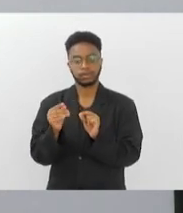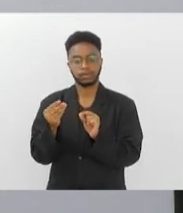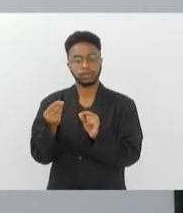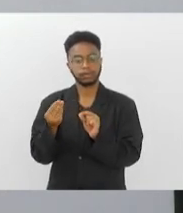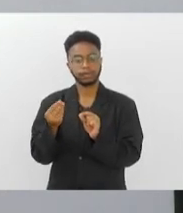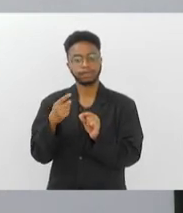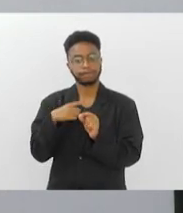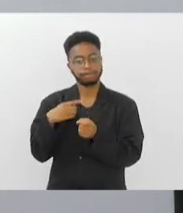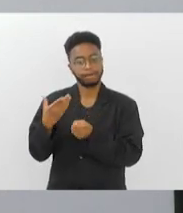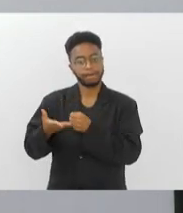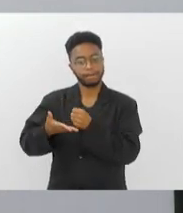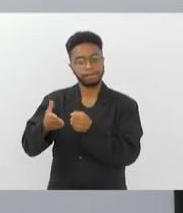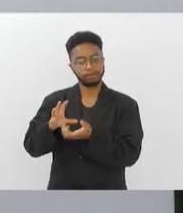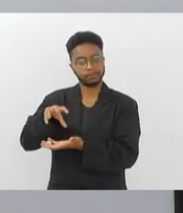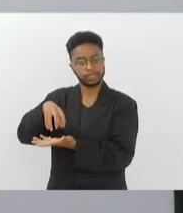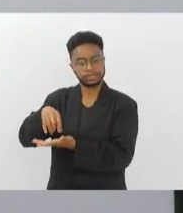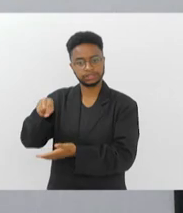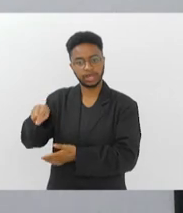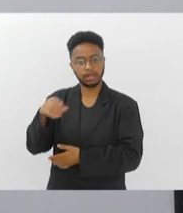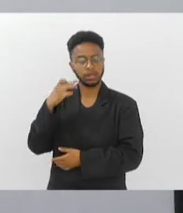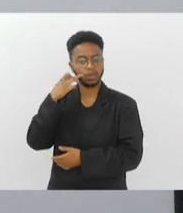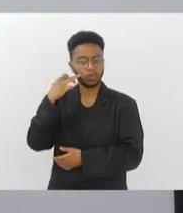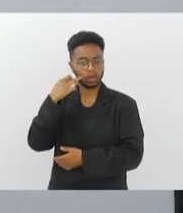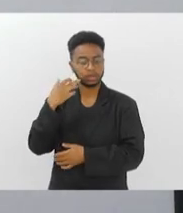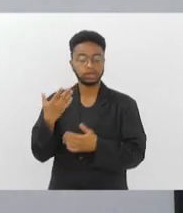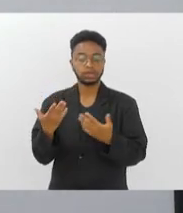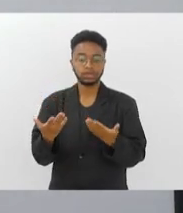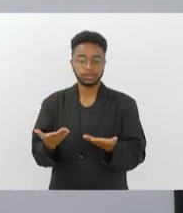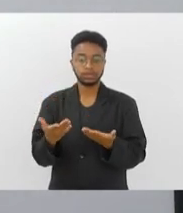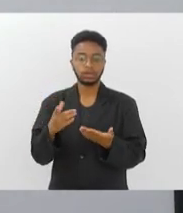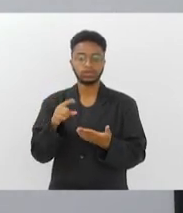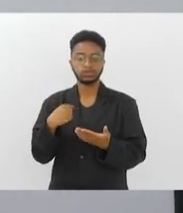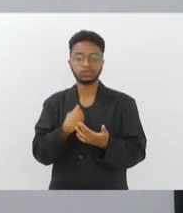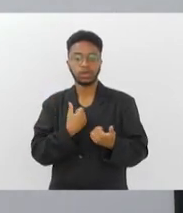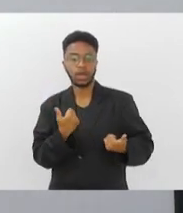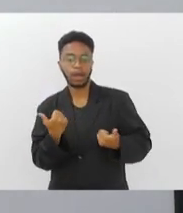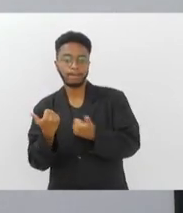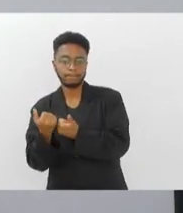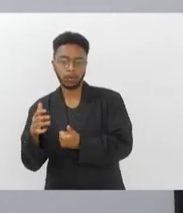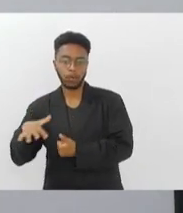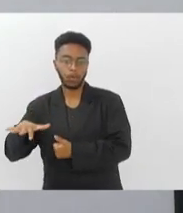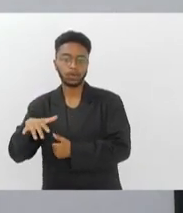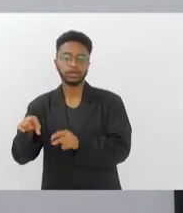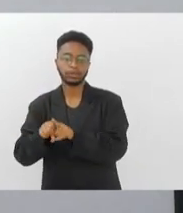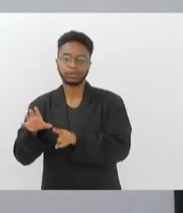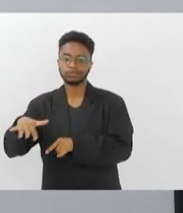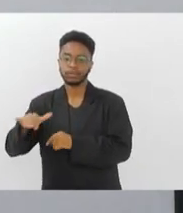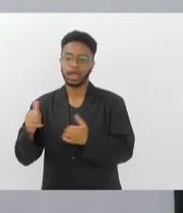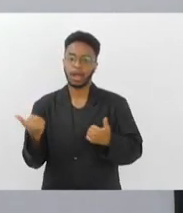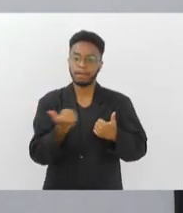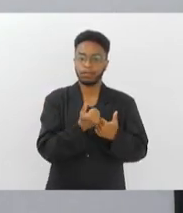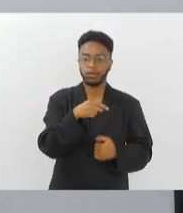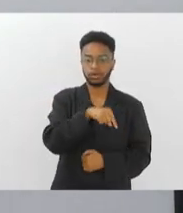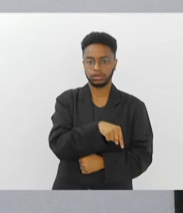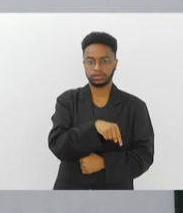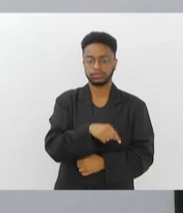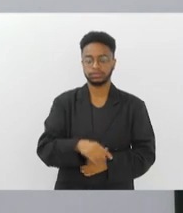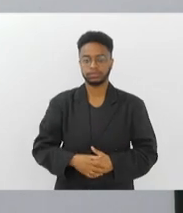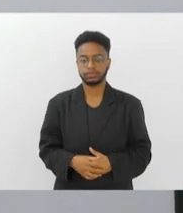uma base nossa lá em Luanda, onde que aqui dá todo o apoio lá para eles e eles dão o apoio aqui para a gente.